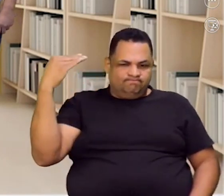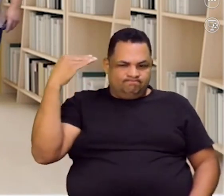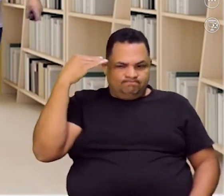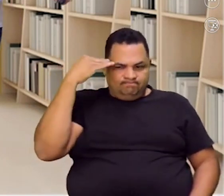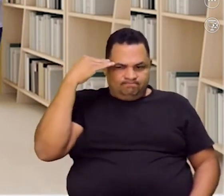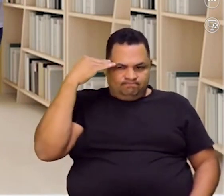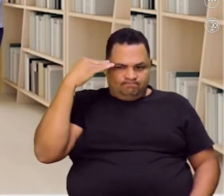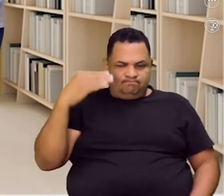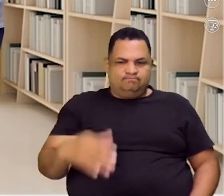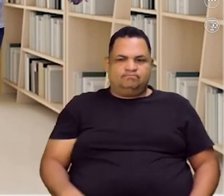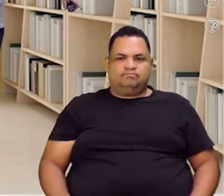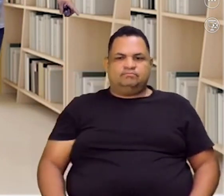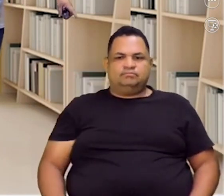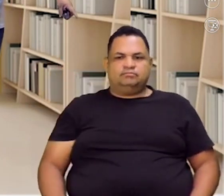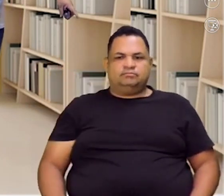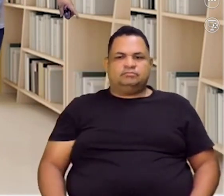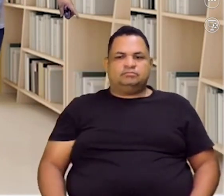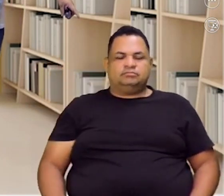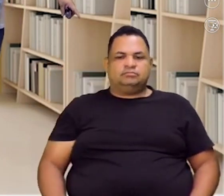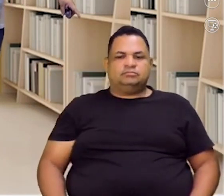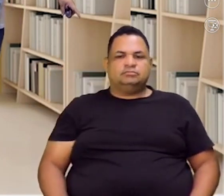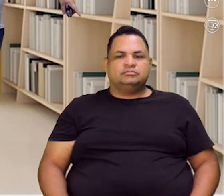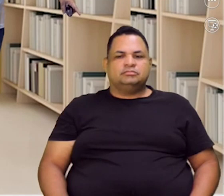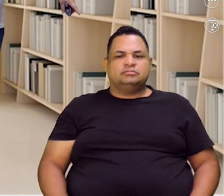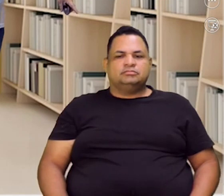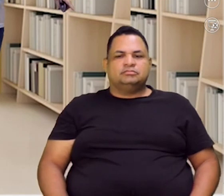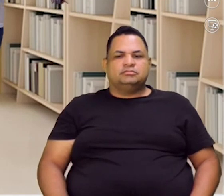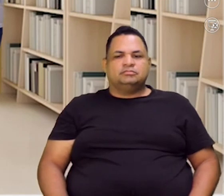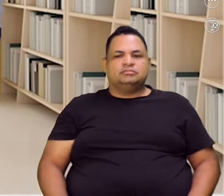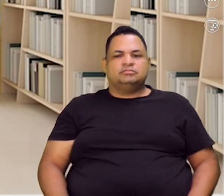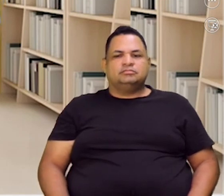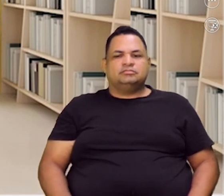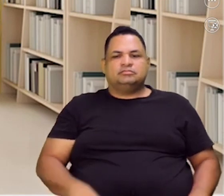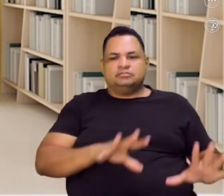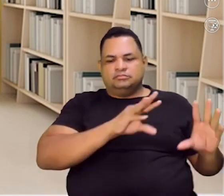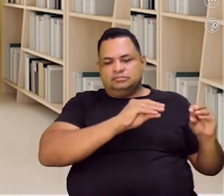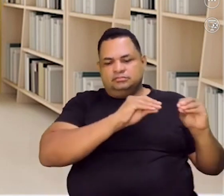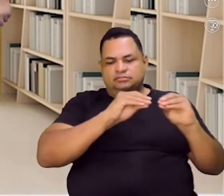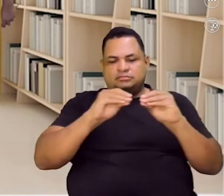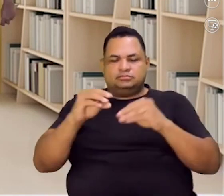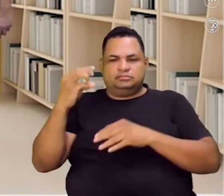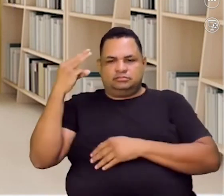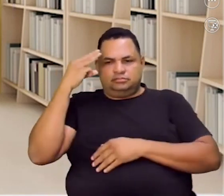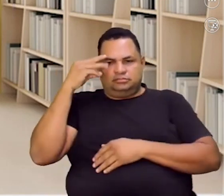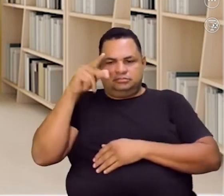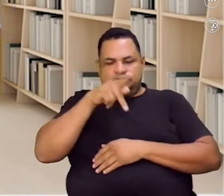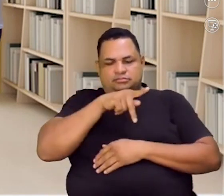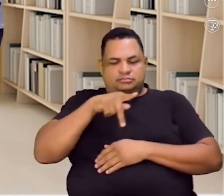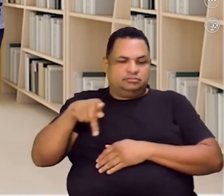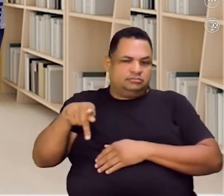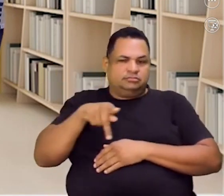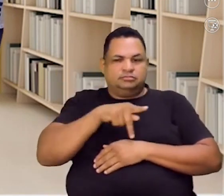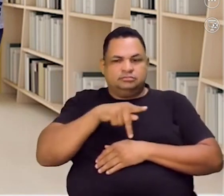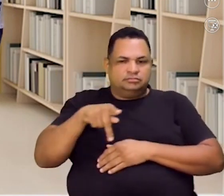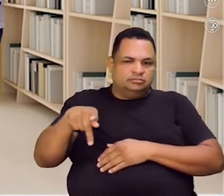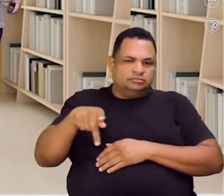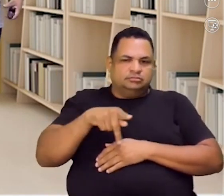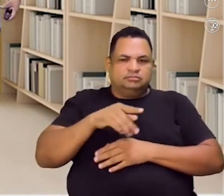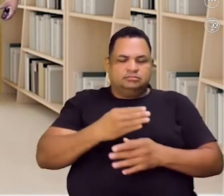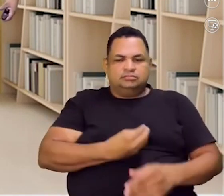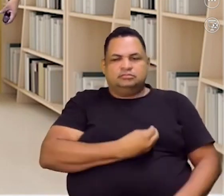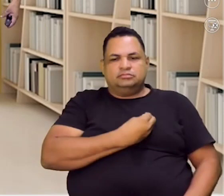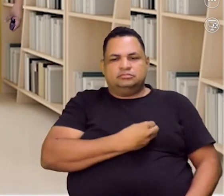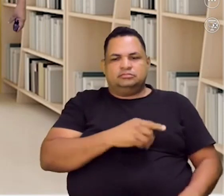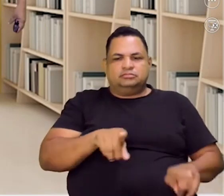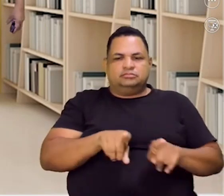só. E eu transmito para a mente do Sami, não é verdade? Transmito para a mente dos professores presenciais e